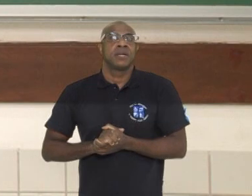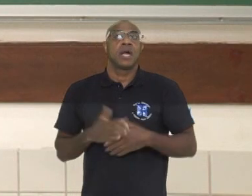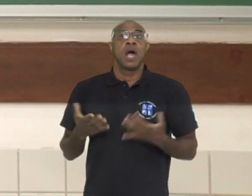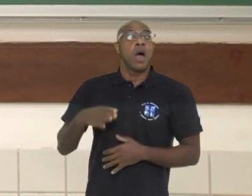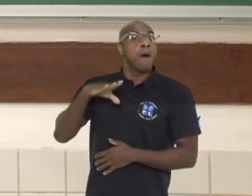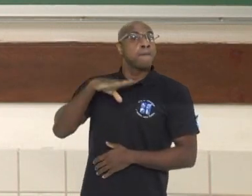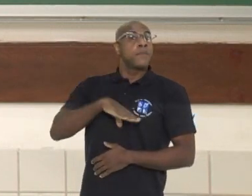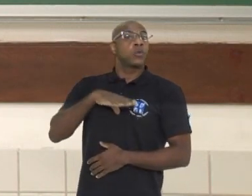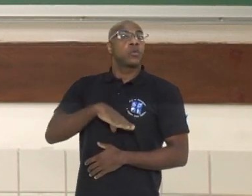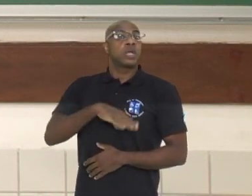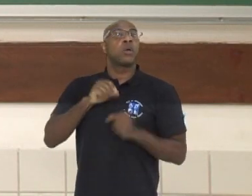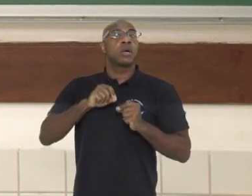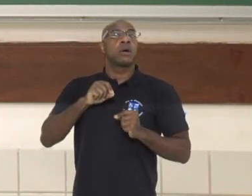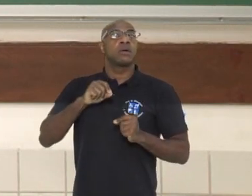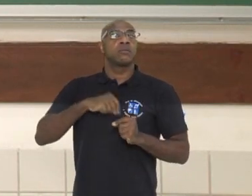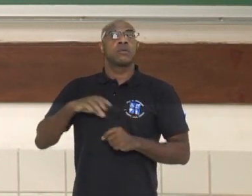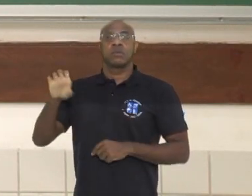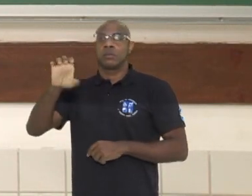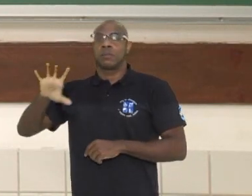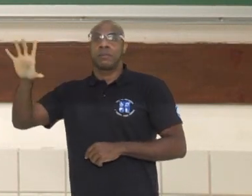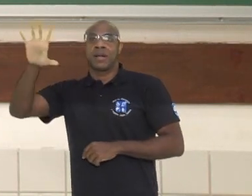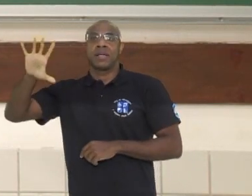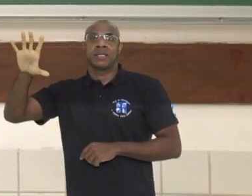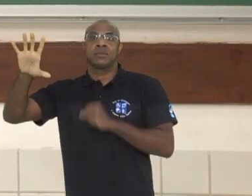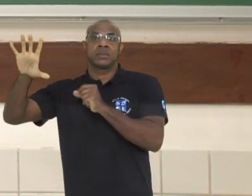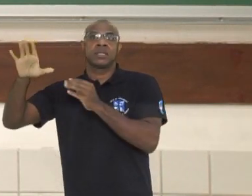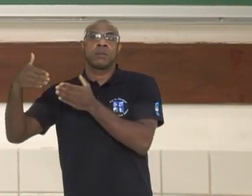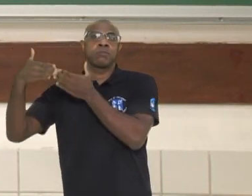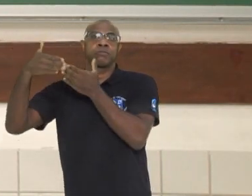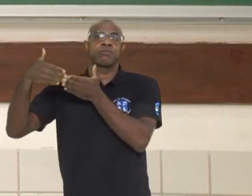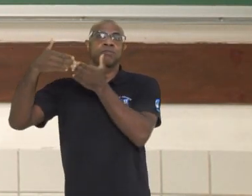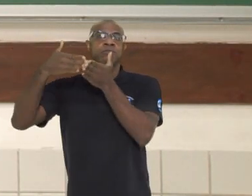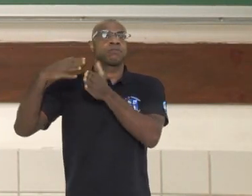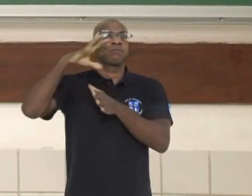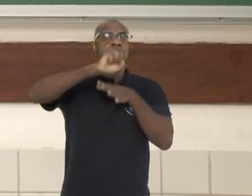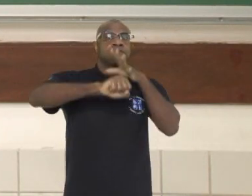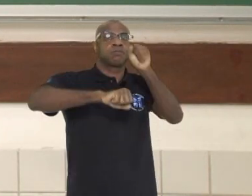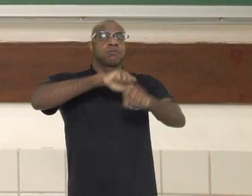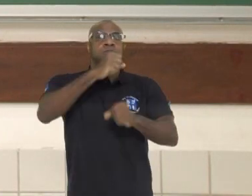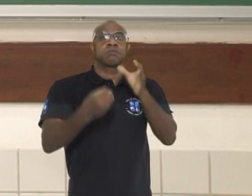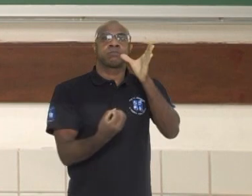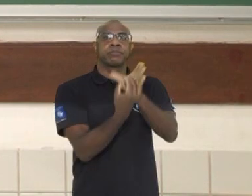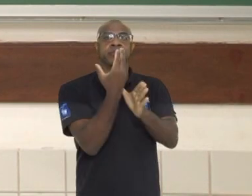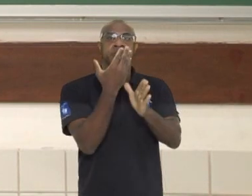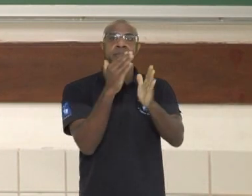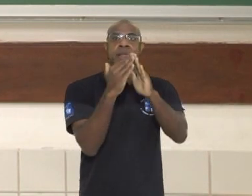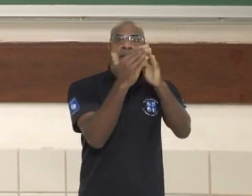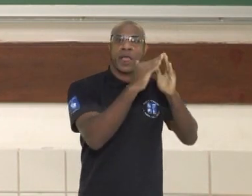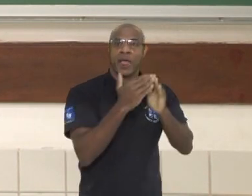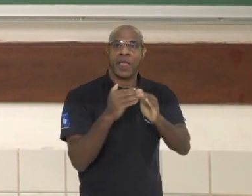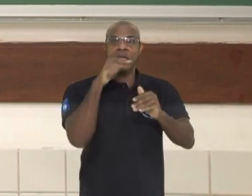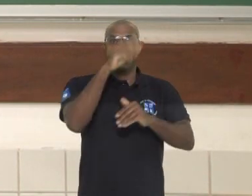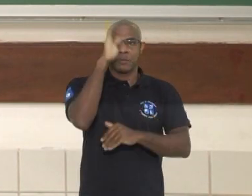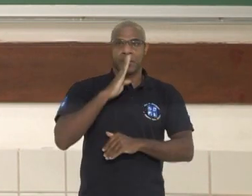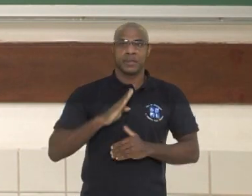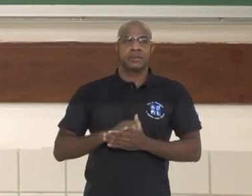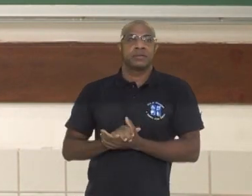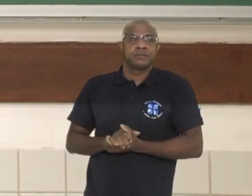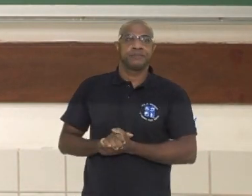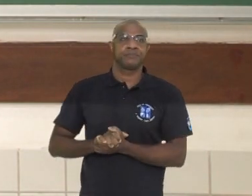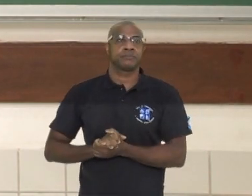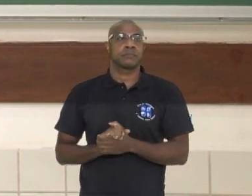Portugal, que foi a metrópole, o país que colonizou o Brasil. Vamos em frente? Os